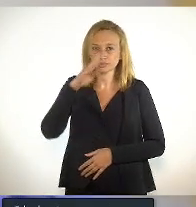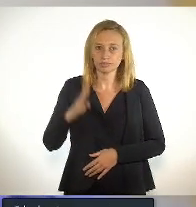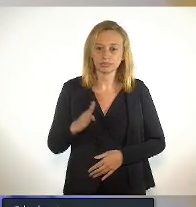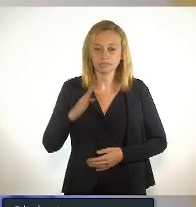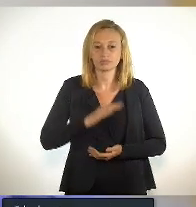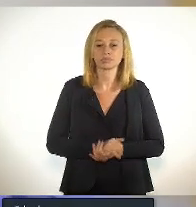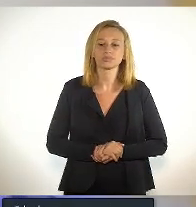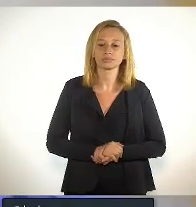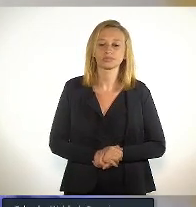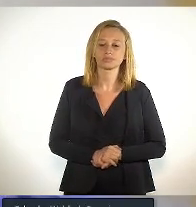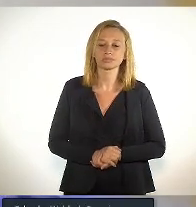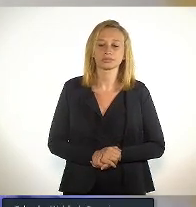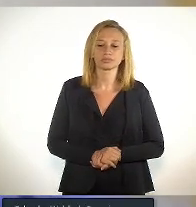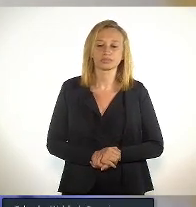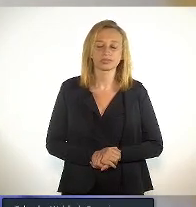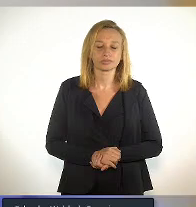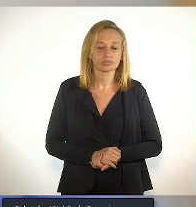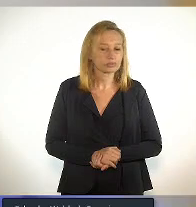brasileiros